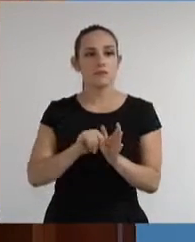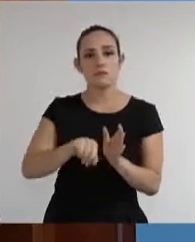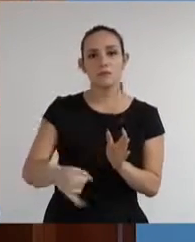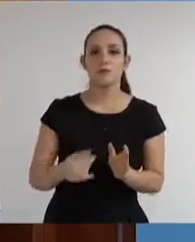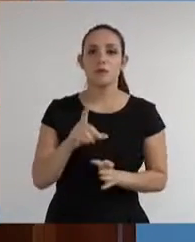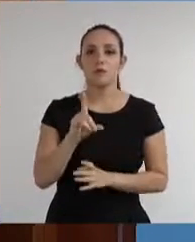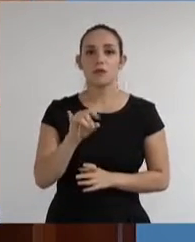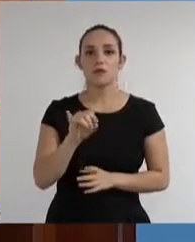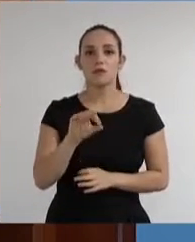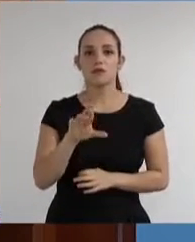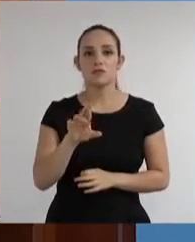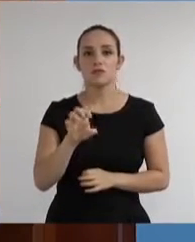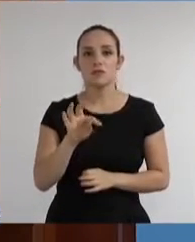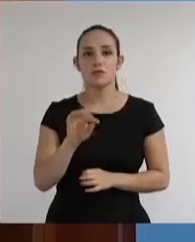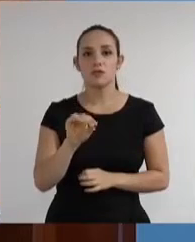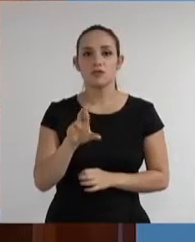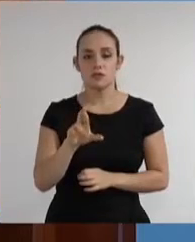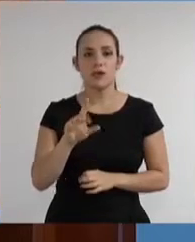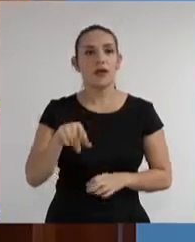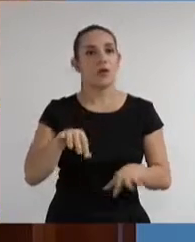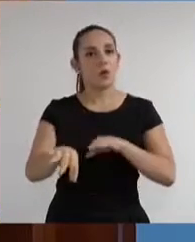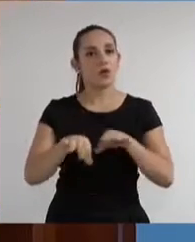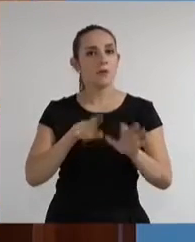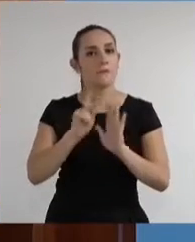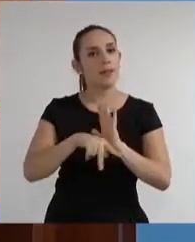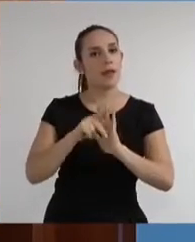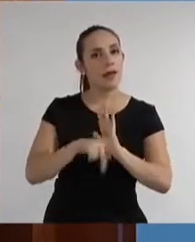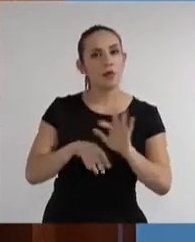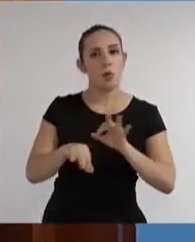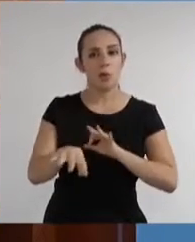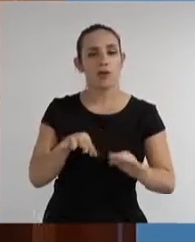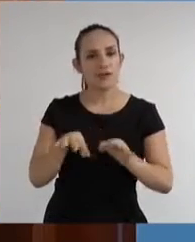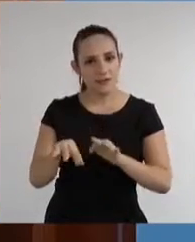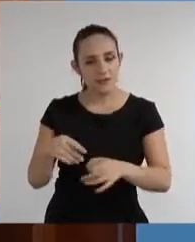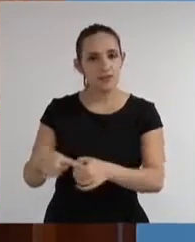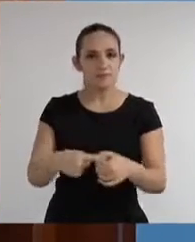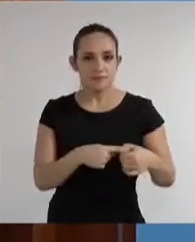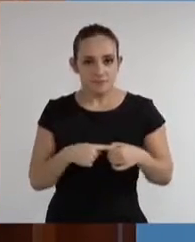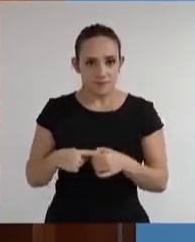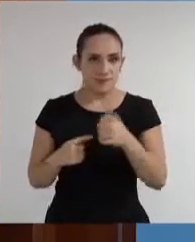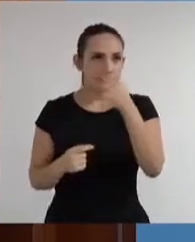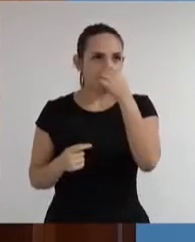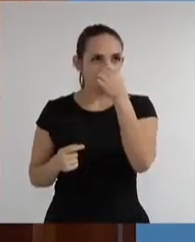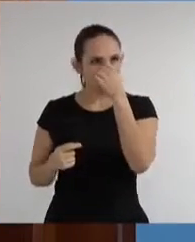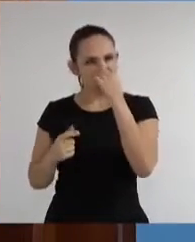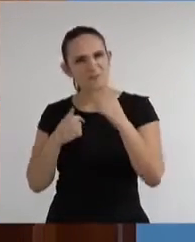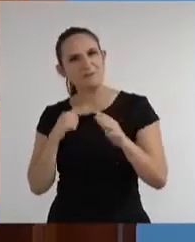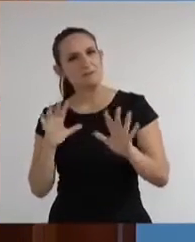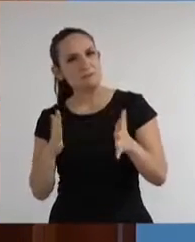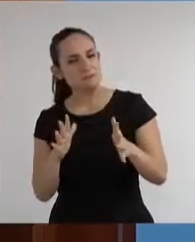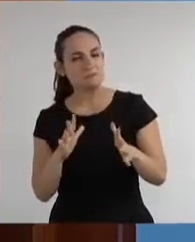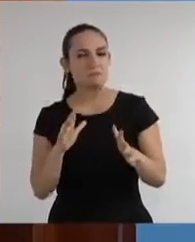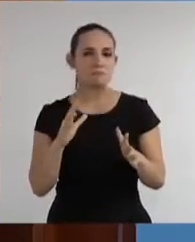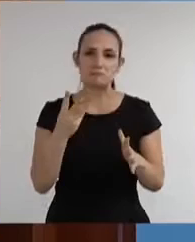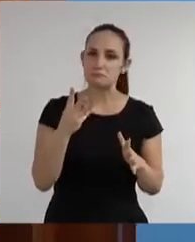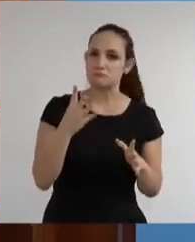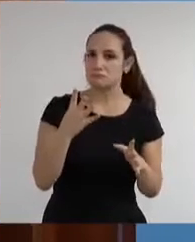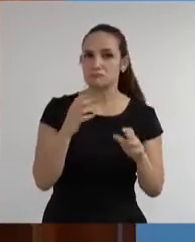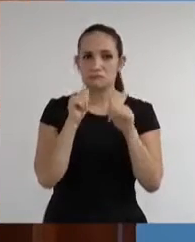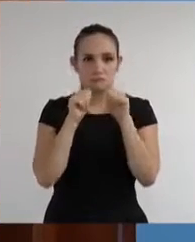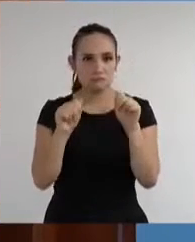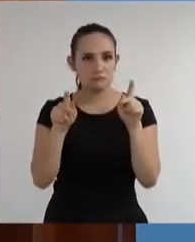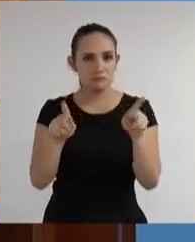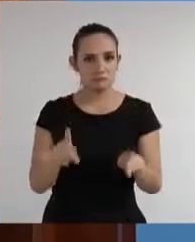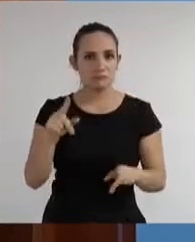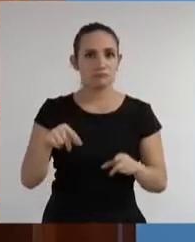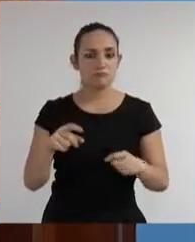Campo Grande. Muito discutido. Eu tive, no mínimo, acho que 3 ou 4 audiências discutindo o